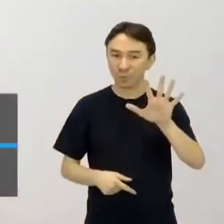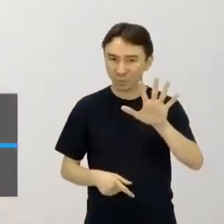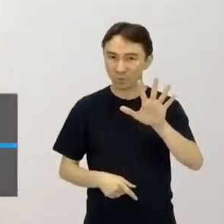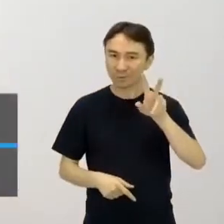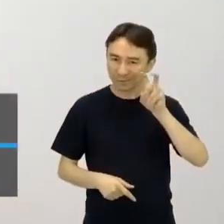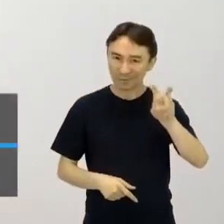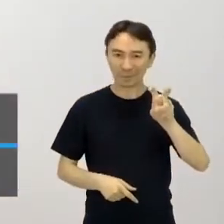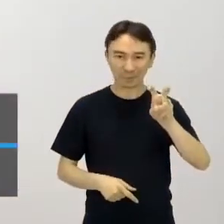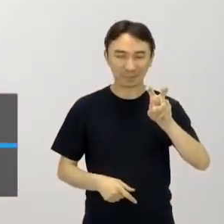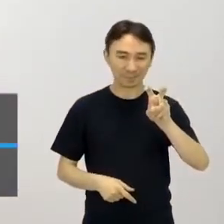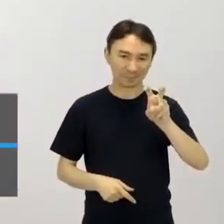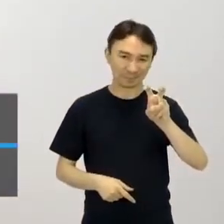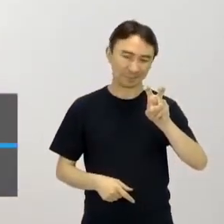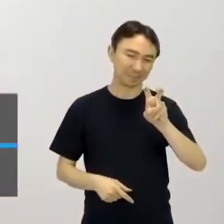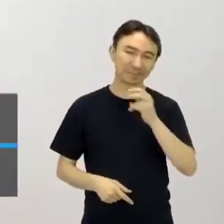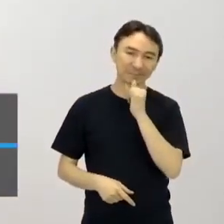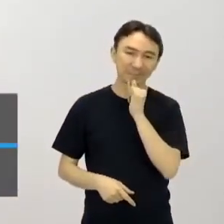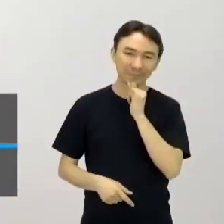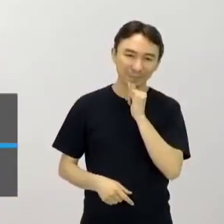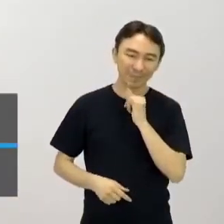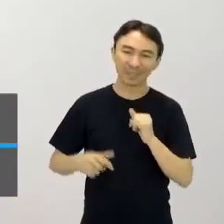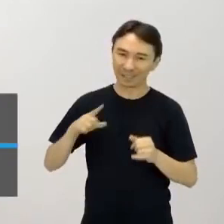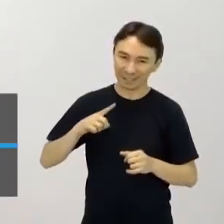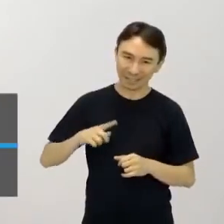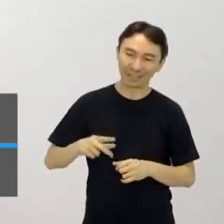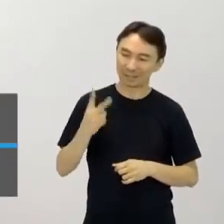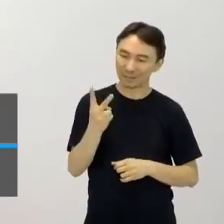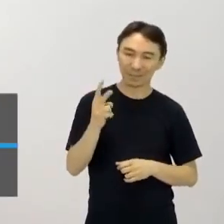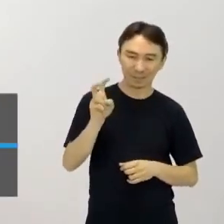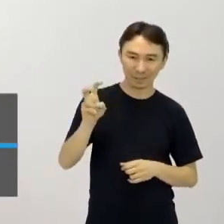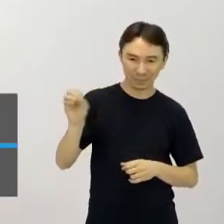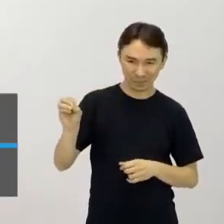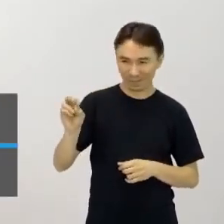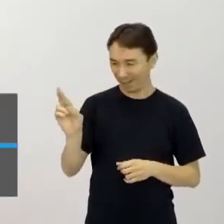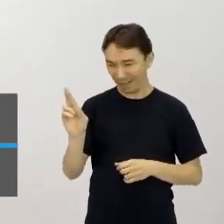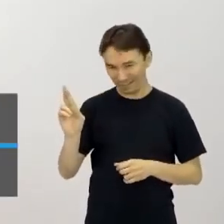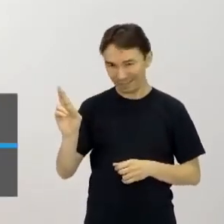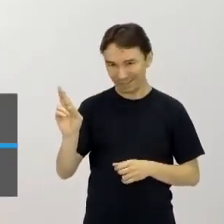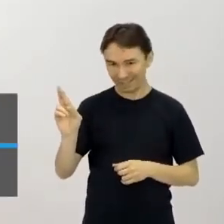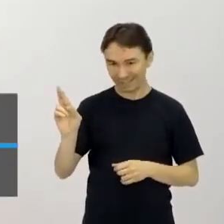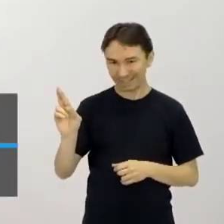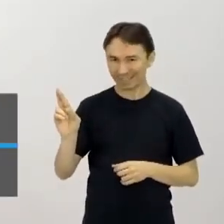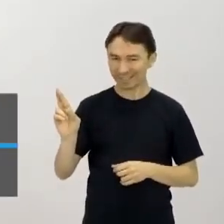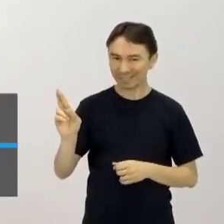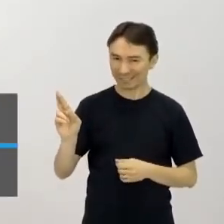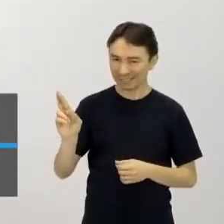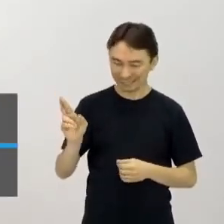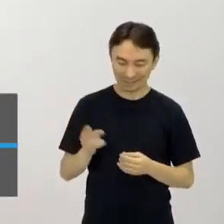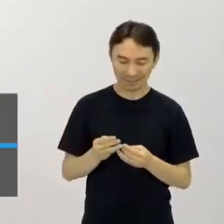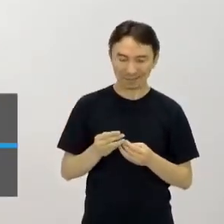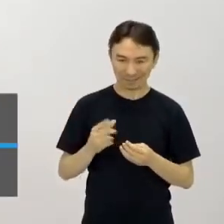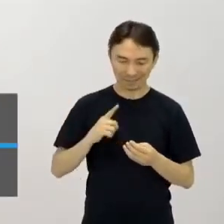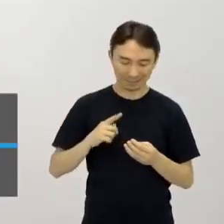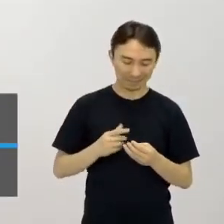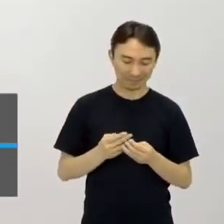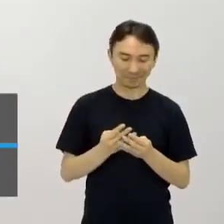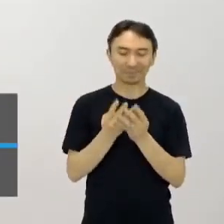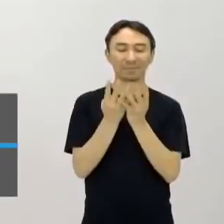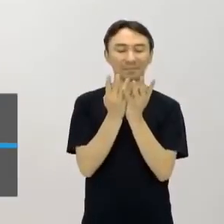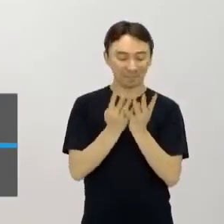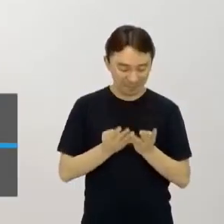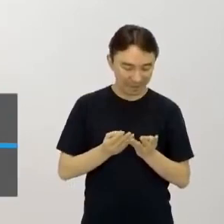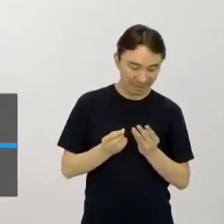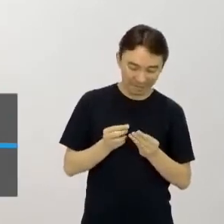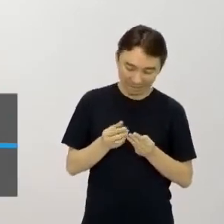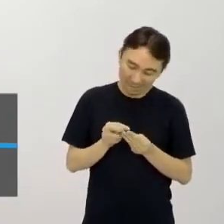gente tivesse com esses R$ 250 na mão, a gente ia ver muito claro qual que seria o